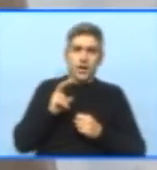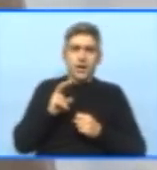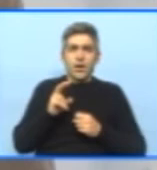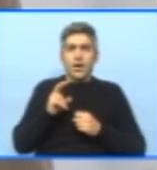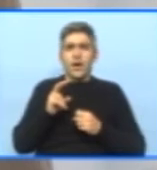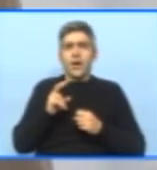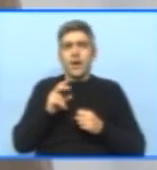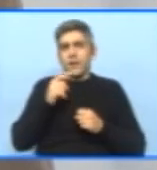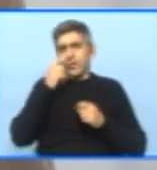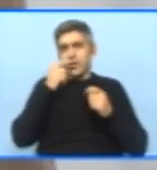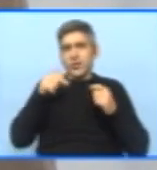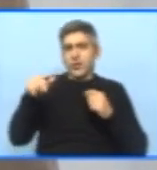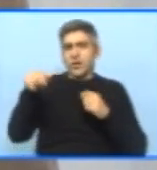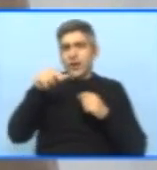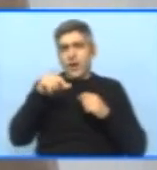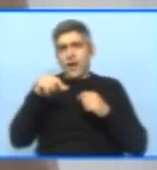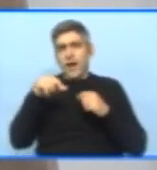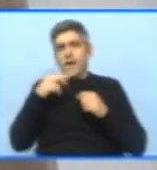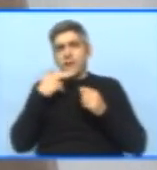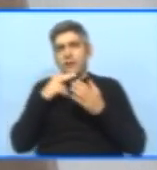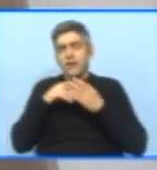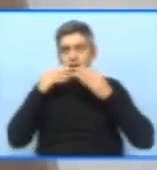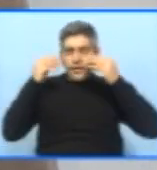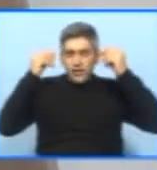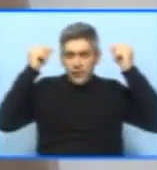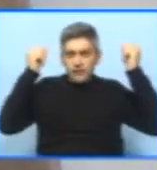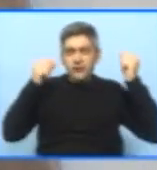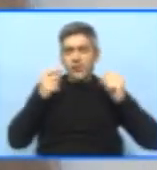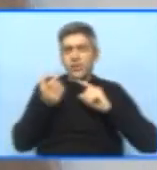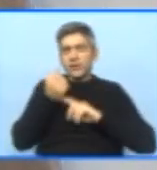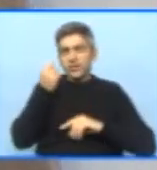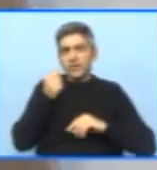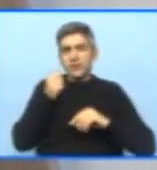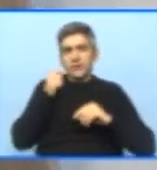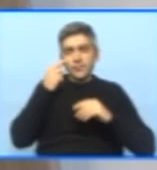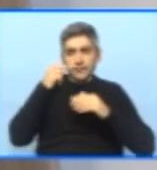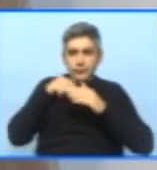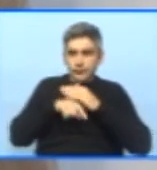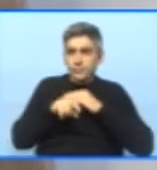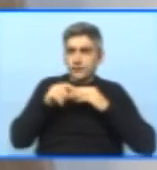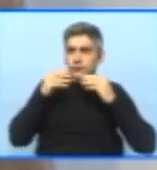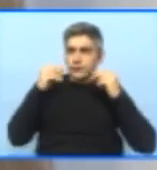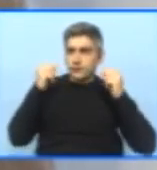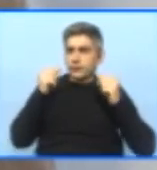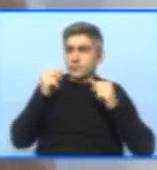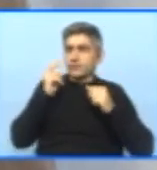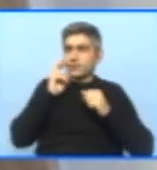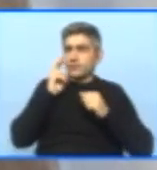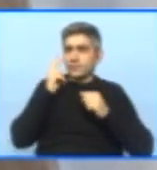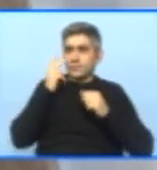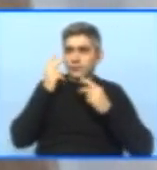os místicos, os homens verdadeiramente espirituais, conseguiram penetrar nesse mistério da visão de